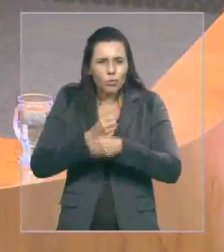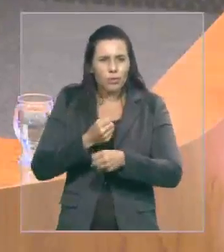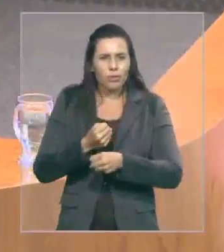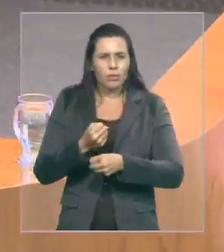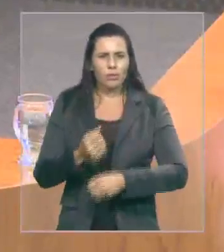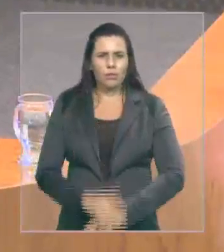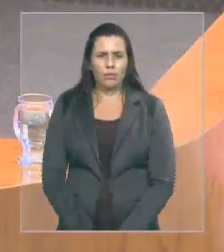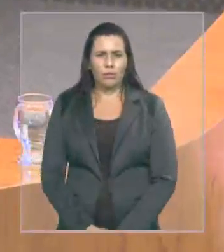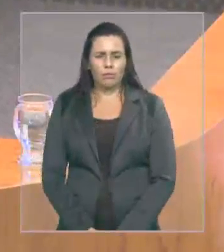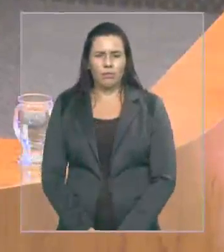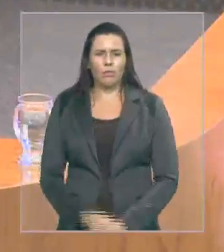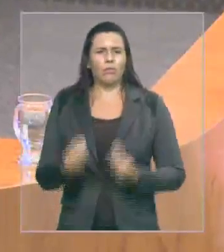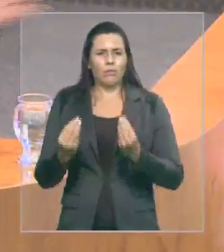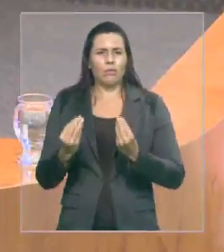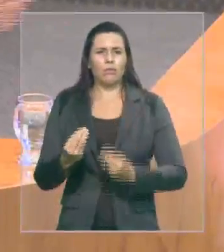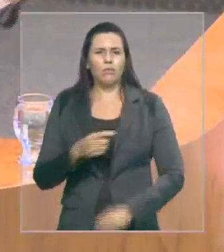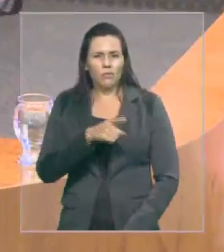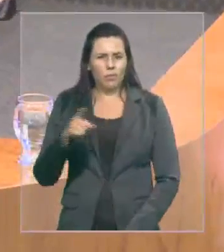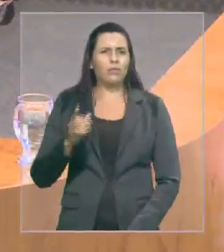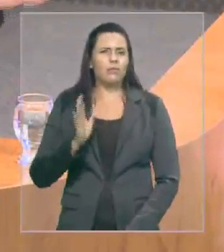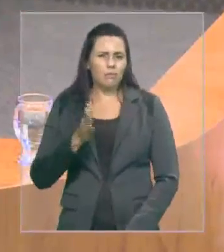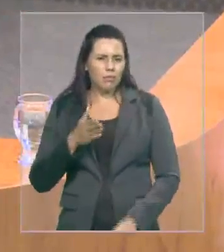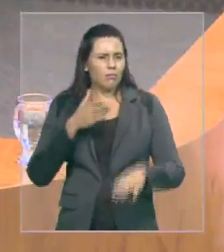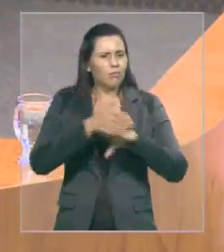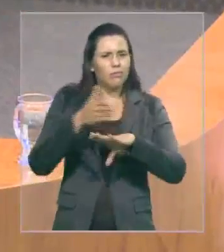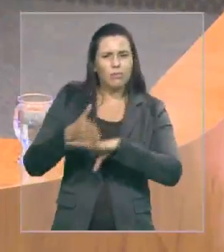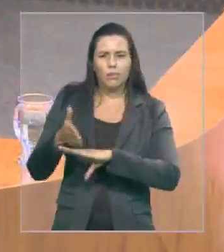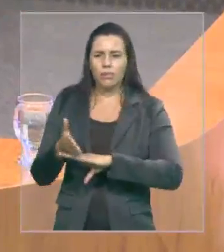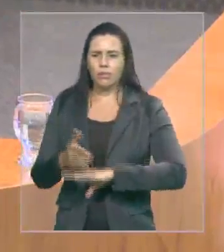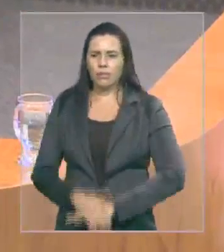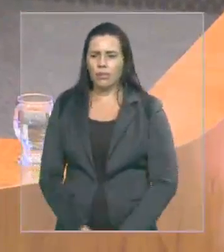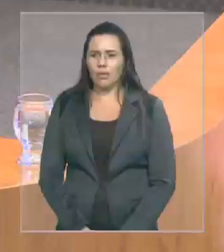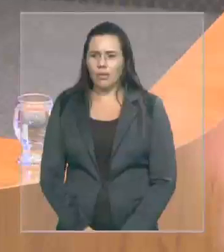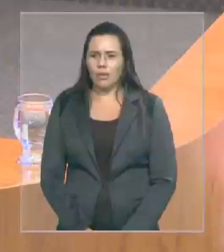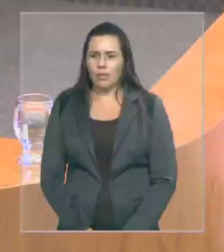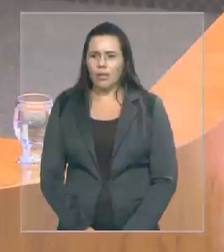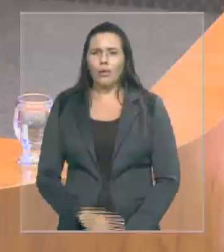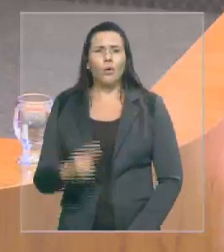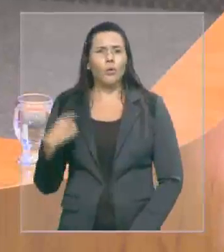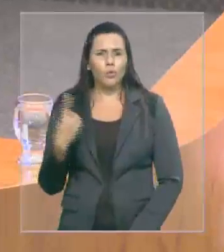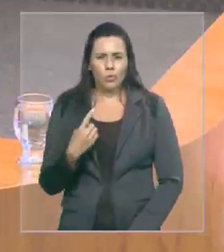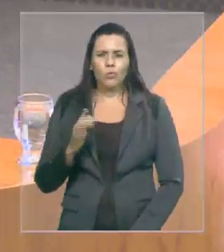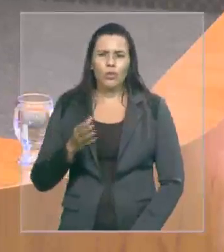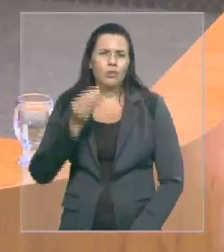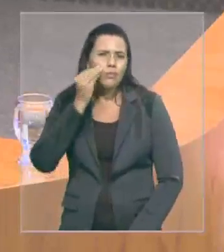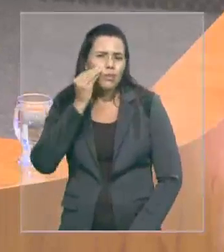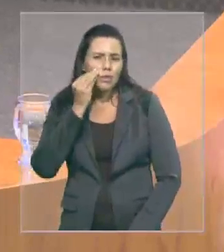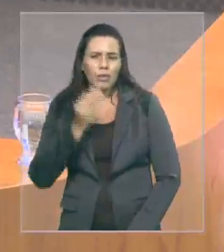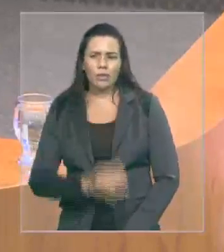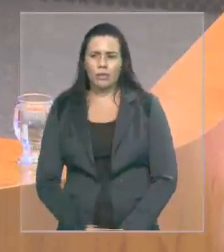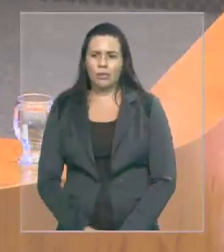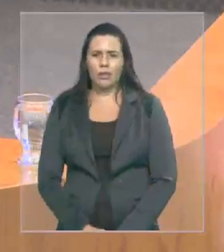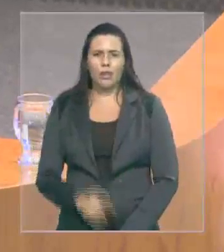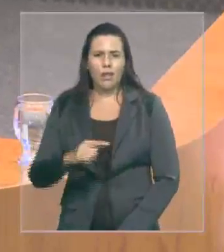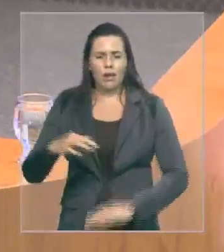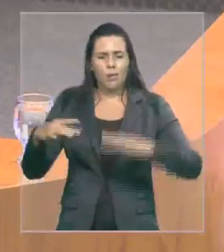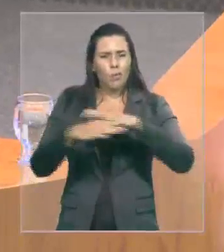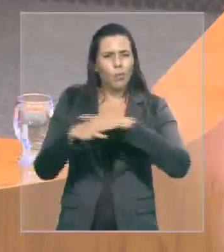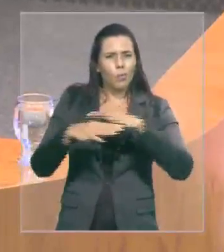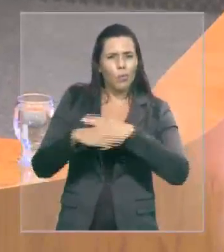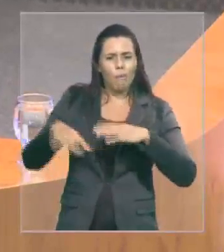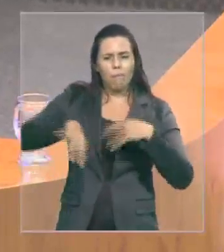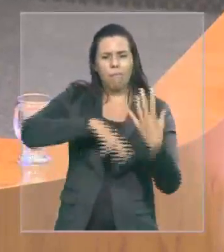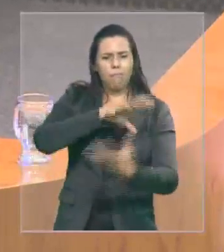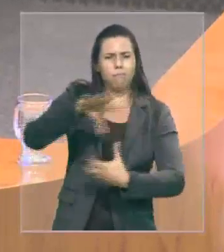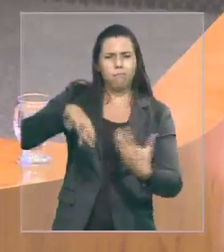esses interbairros. Nós nos desviamos do trânsito, nós percorremos esses interbairros para poder fugir do trânsito caótico. Aí a prefeitura vem